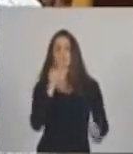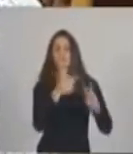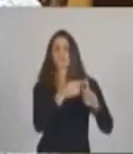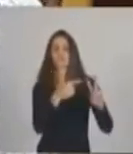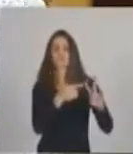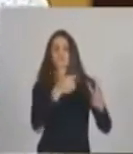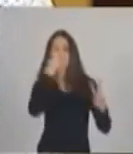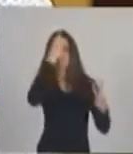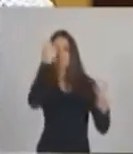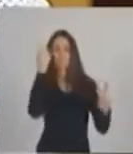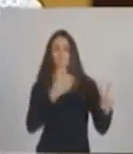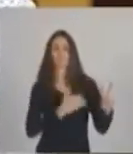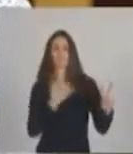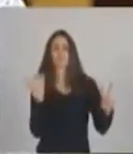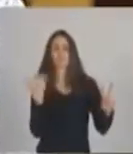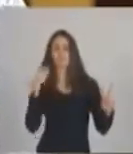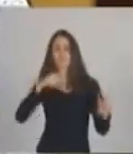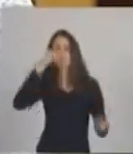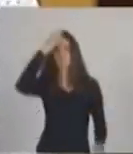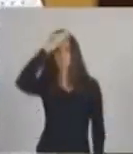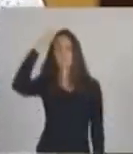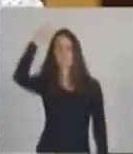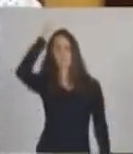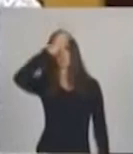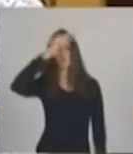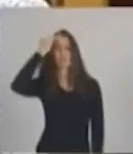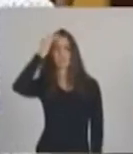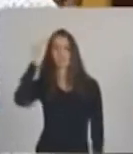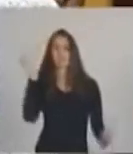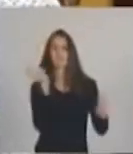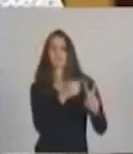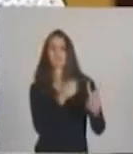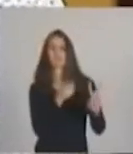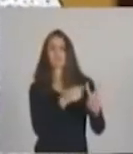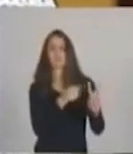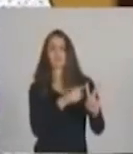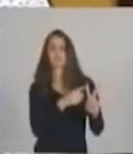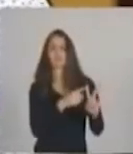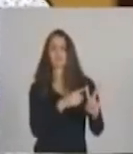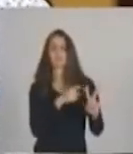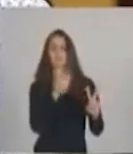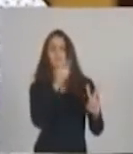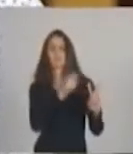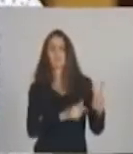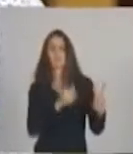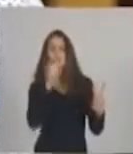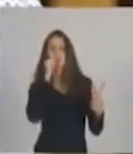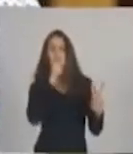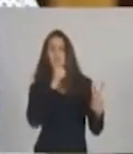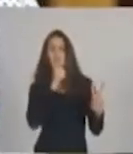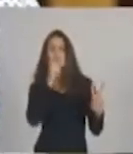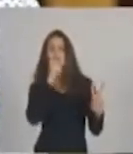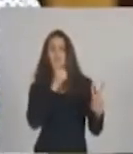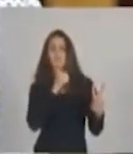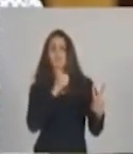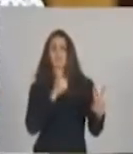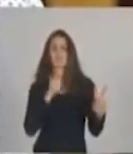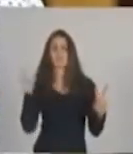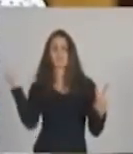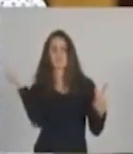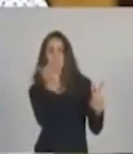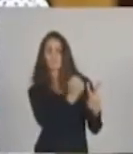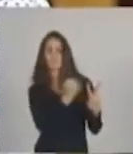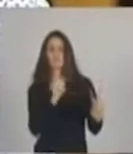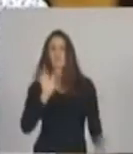de mulheres no estado do Espírito Santo. Uma delas, caracterizada como feminicídio, que é o caso da professora de